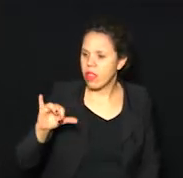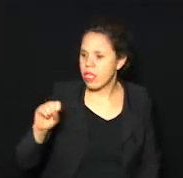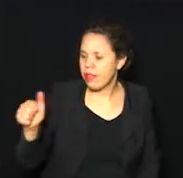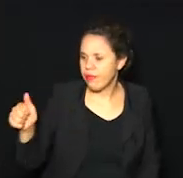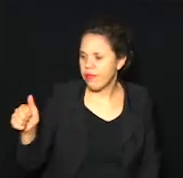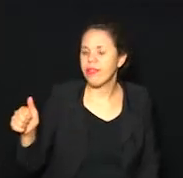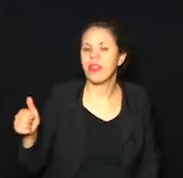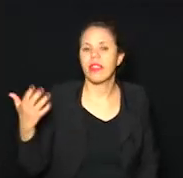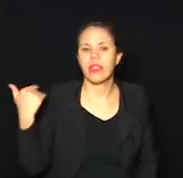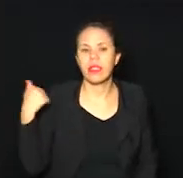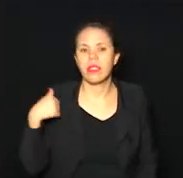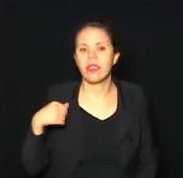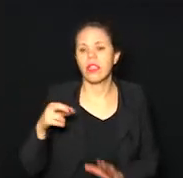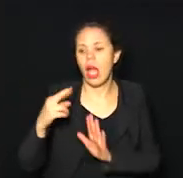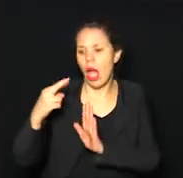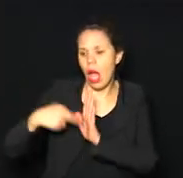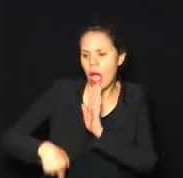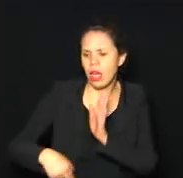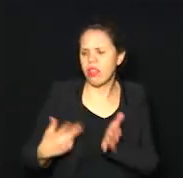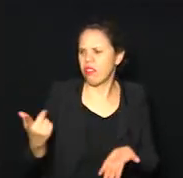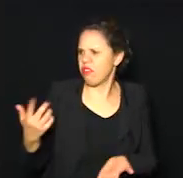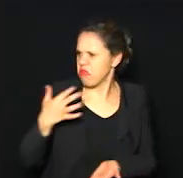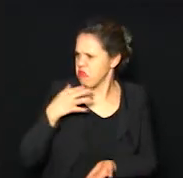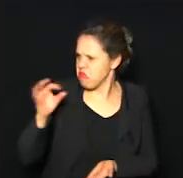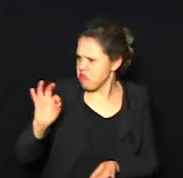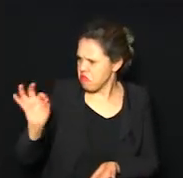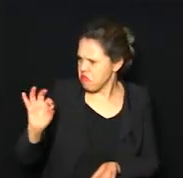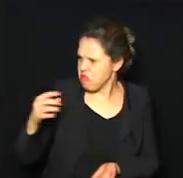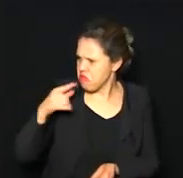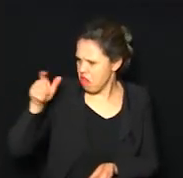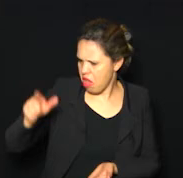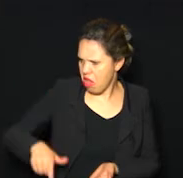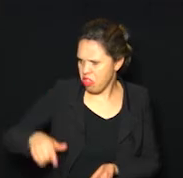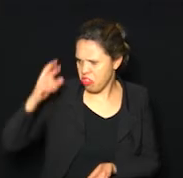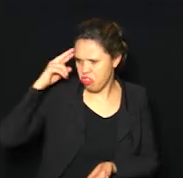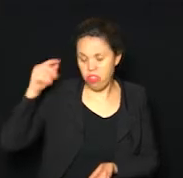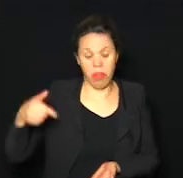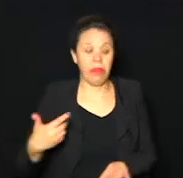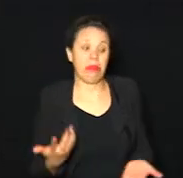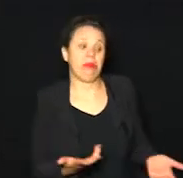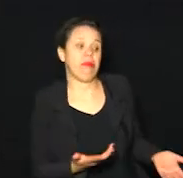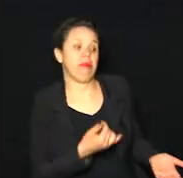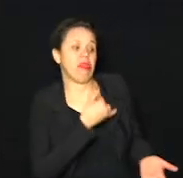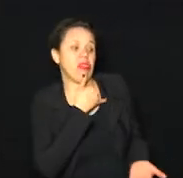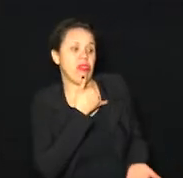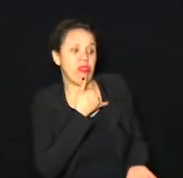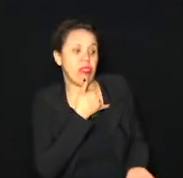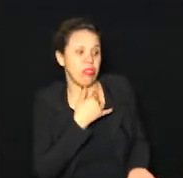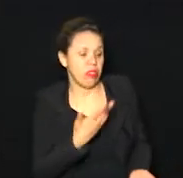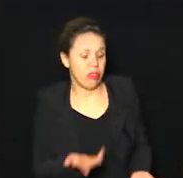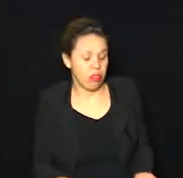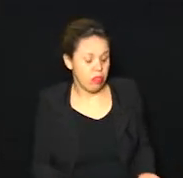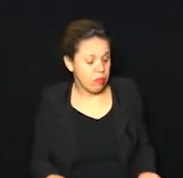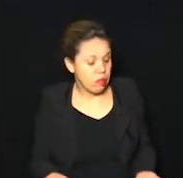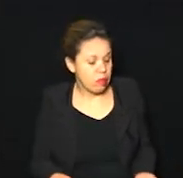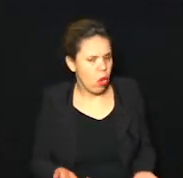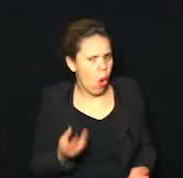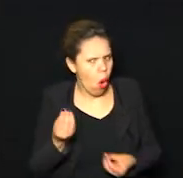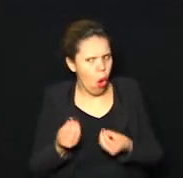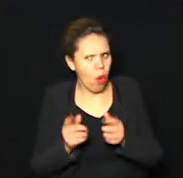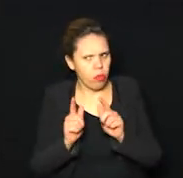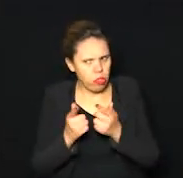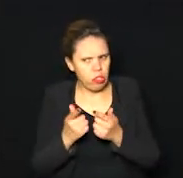último relatório da Anvisa, e ela desconhecia. Então, é lamentável como essa gestão